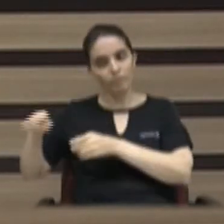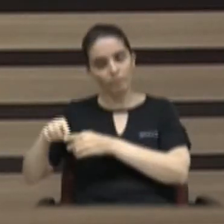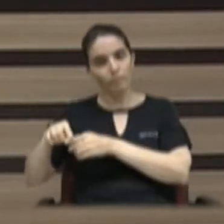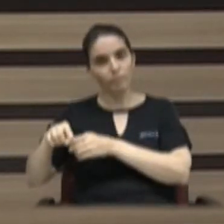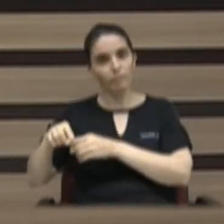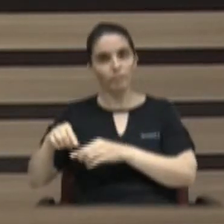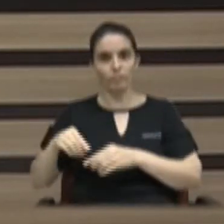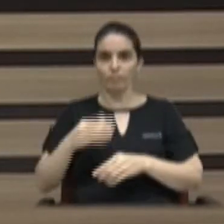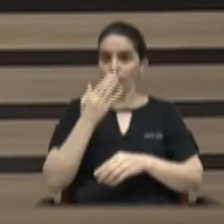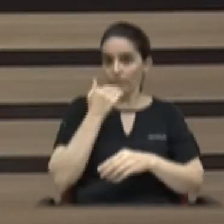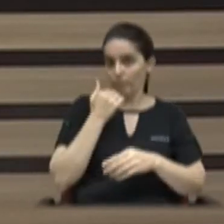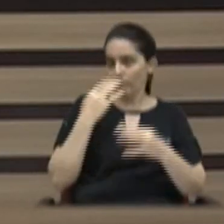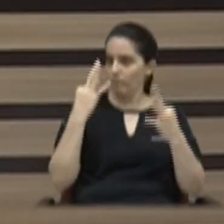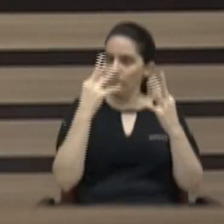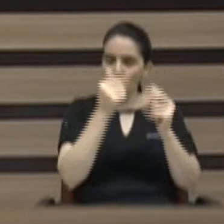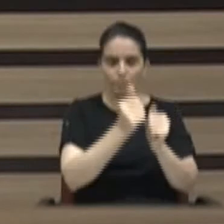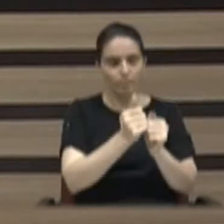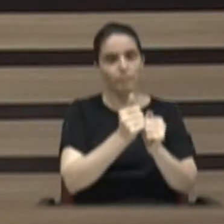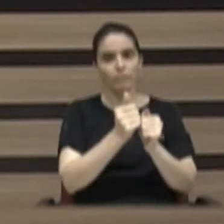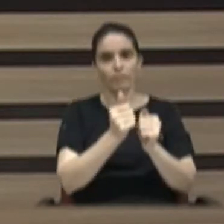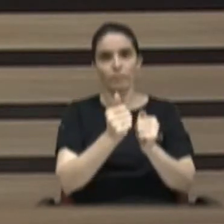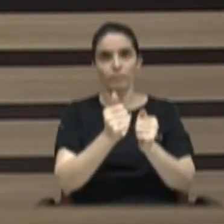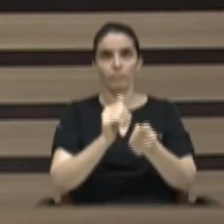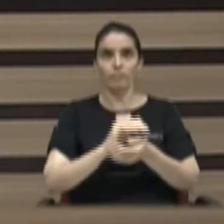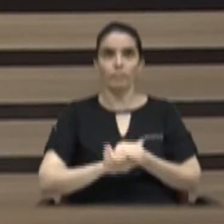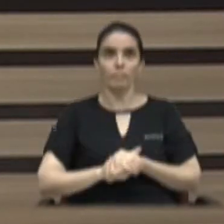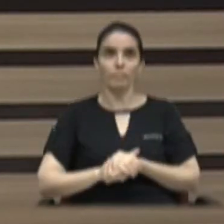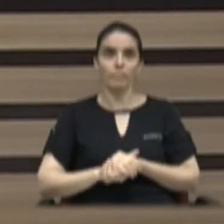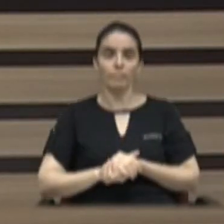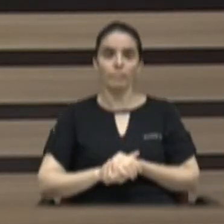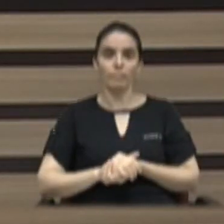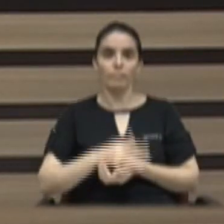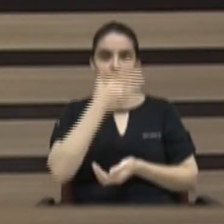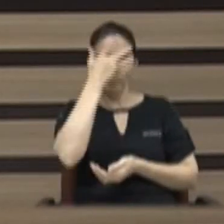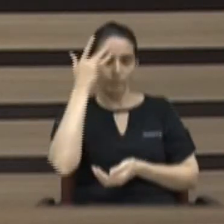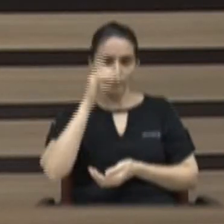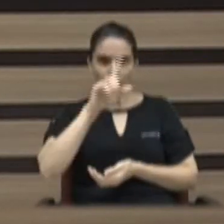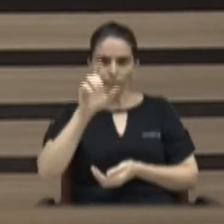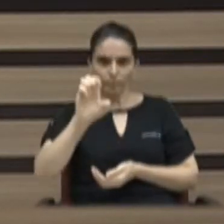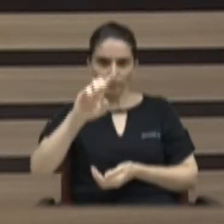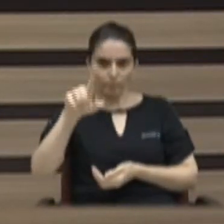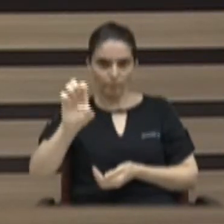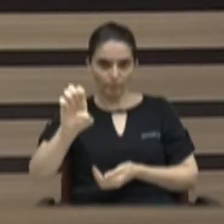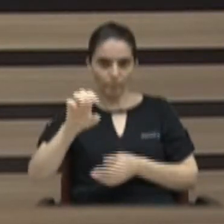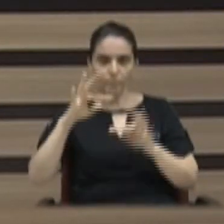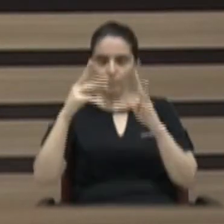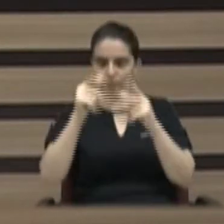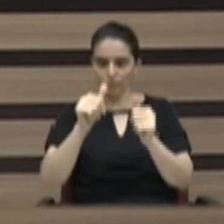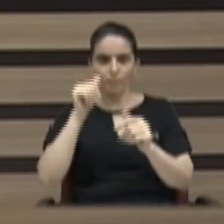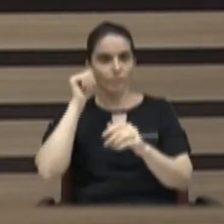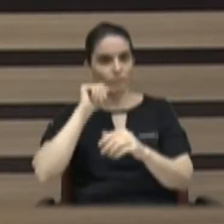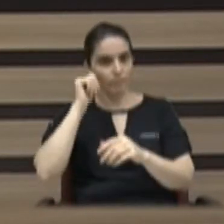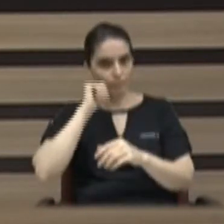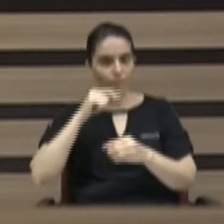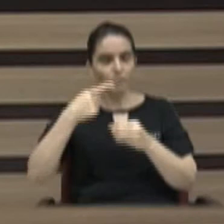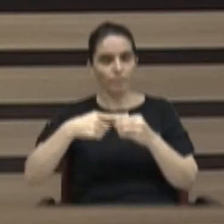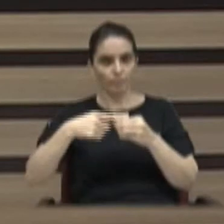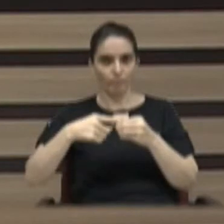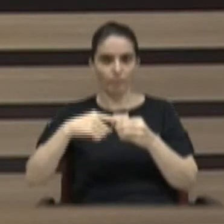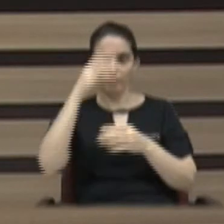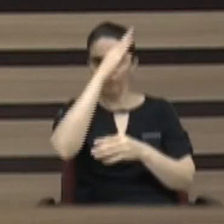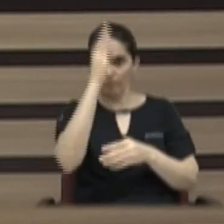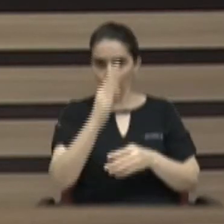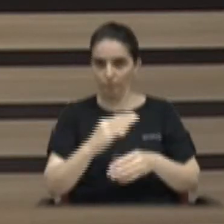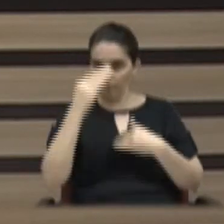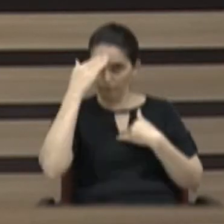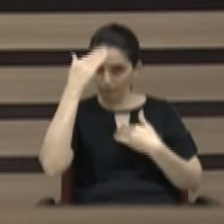da cozinha, de todo o expediente. Dona Zezé também, que está aqui, e a todas as mulheres da nossa cidade e do nosso Brasil.